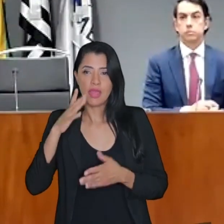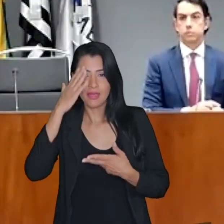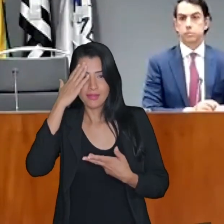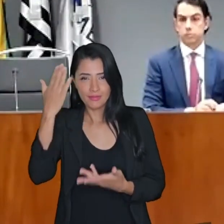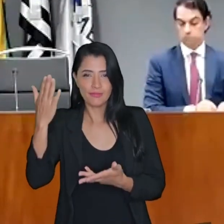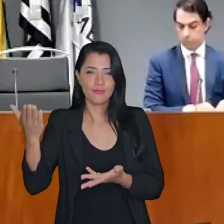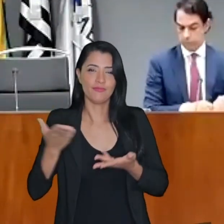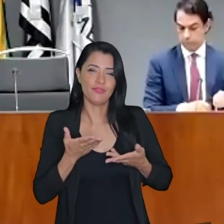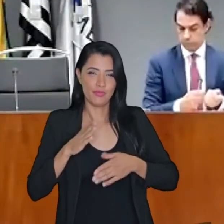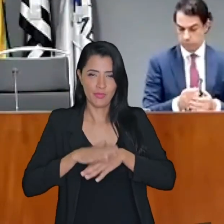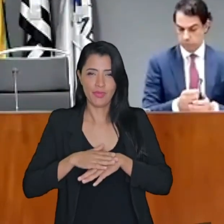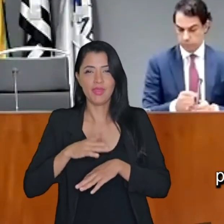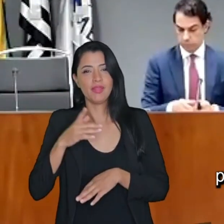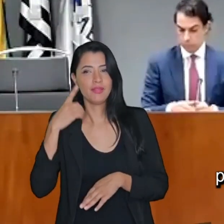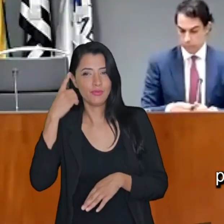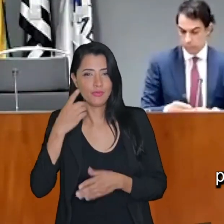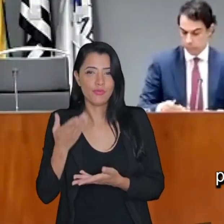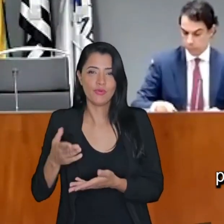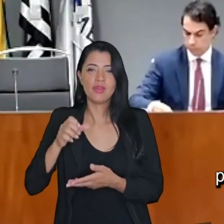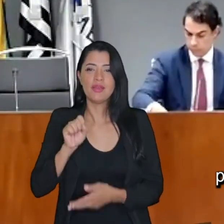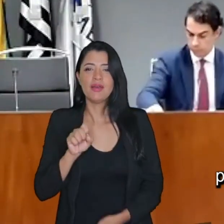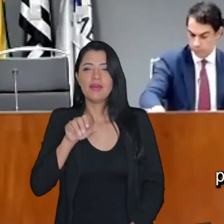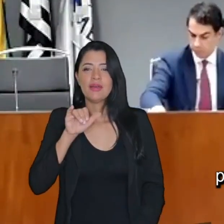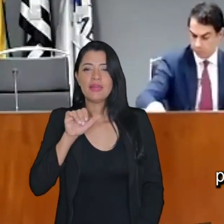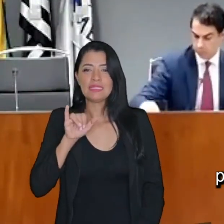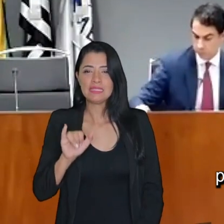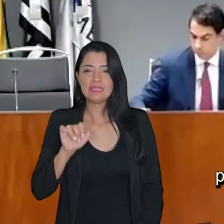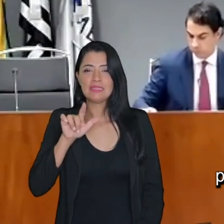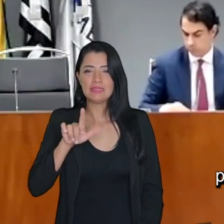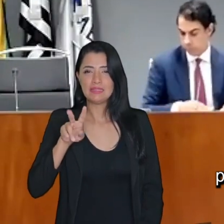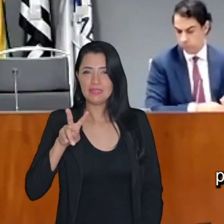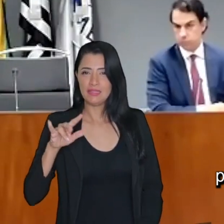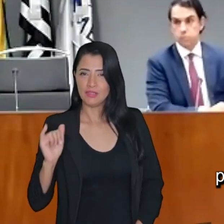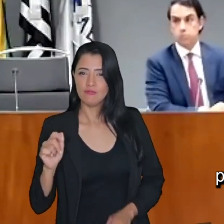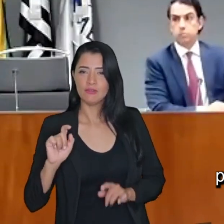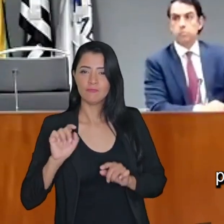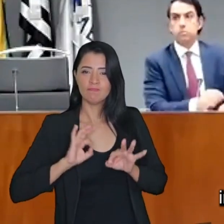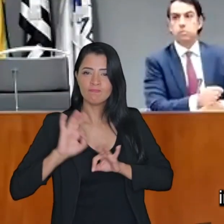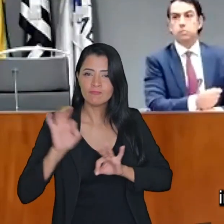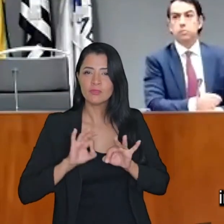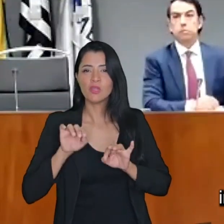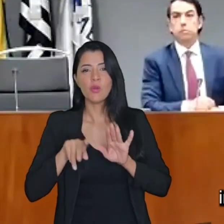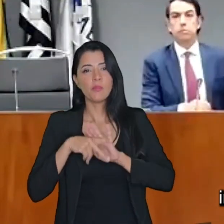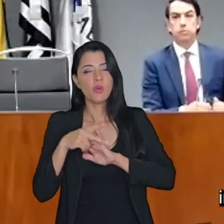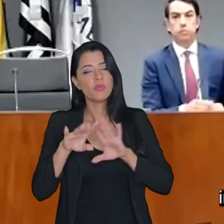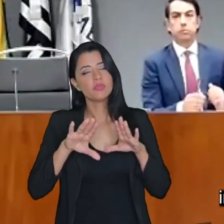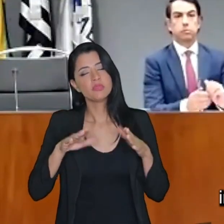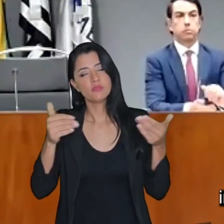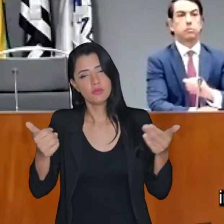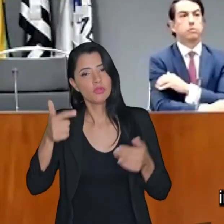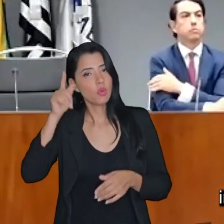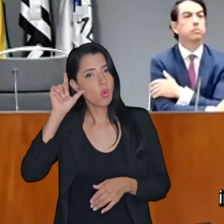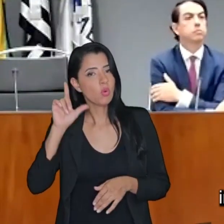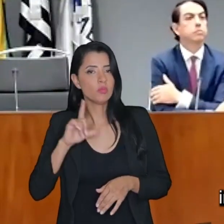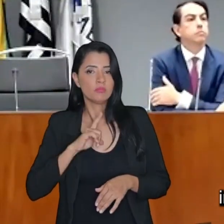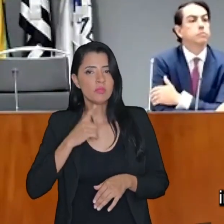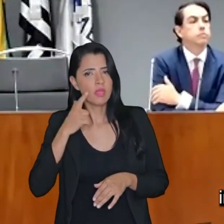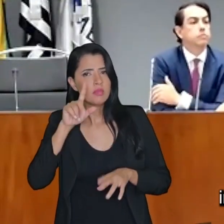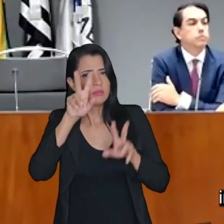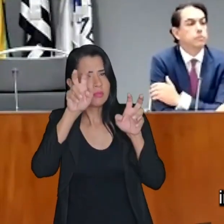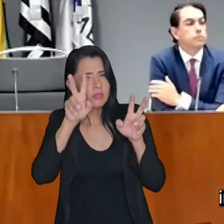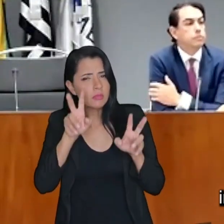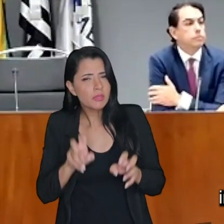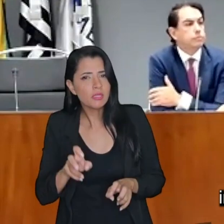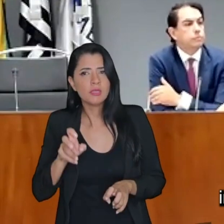e parabenizo-a pela organização, pela impecável organização deste evento. Ontem nós tivemos duas palestras extremamente